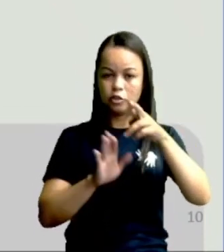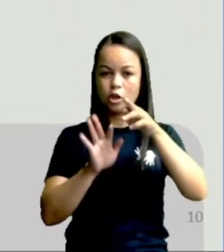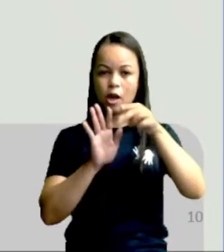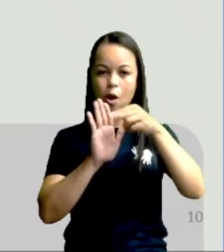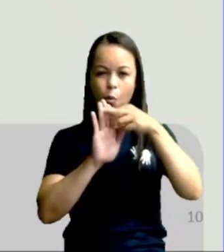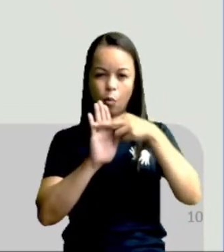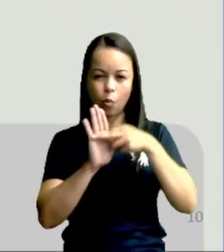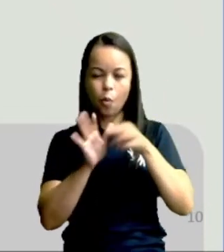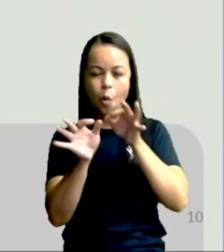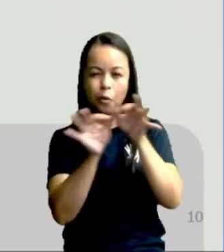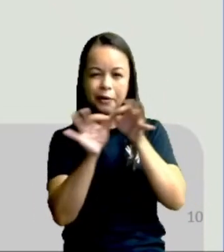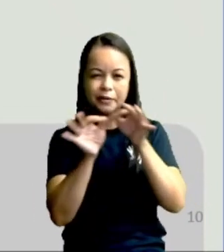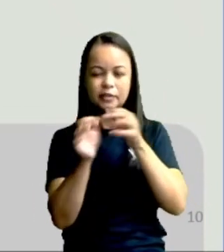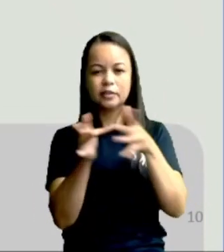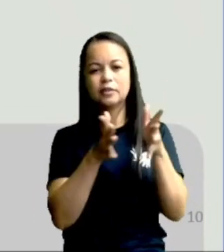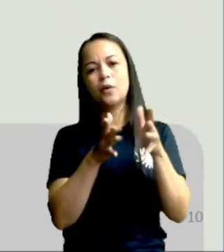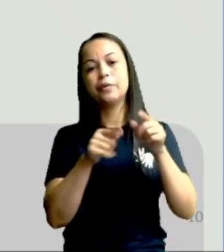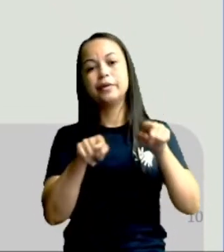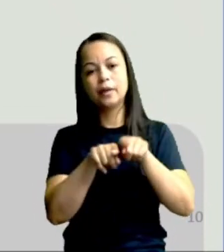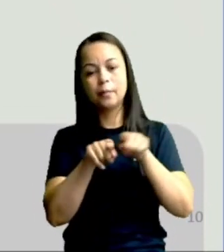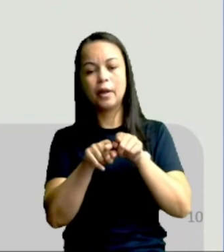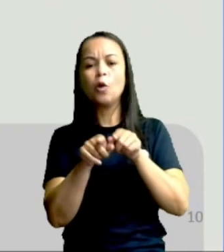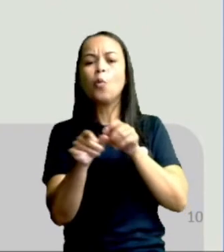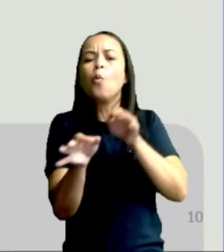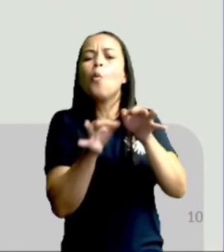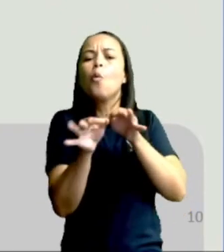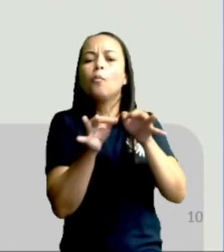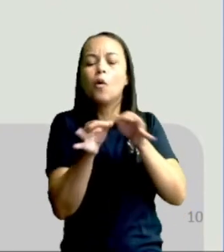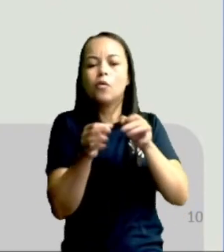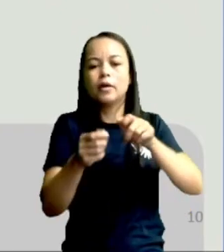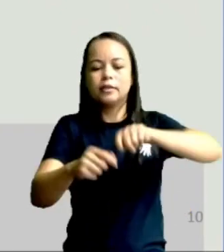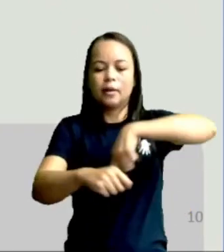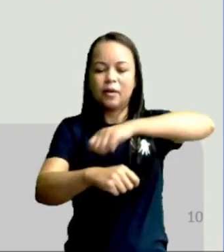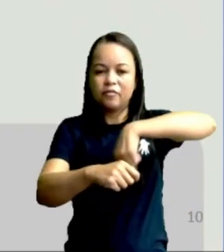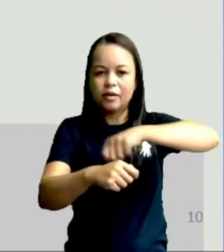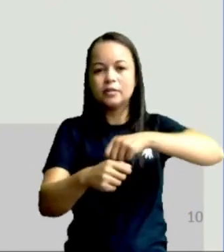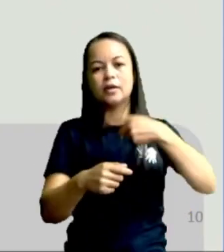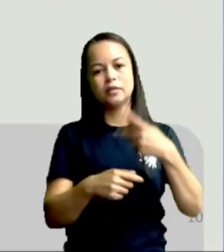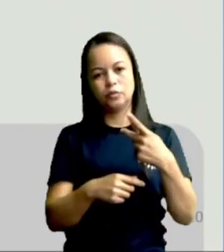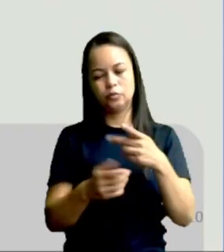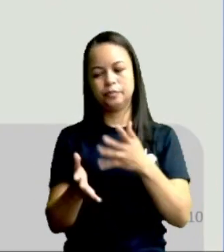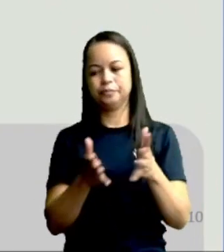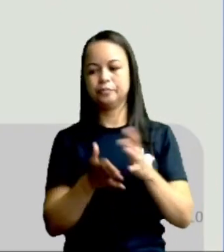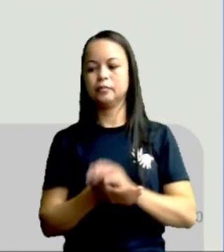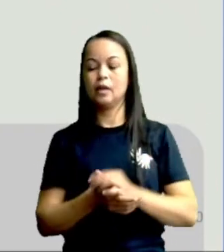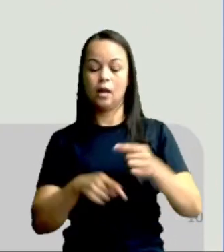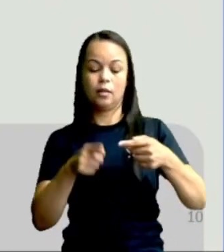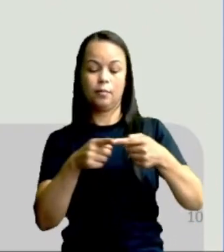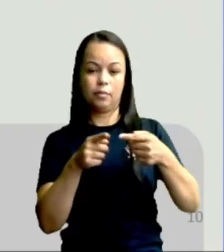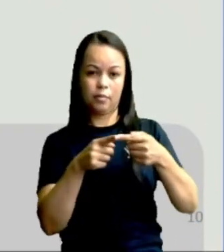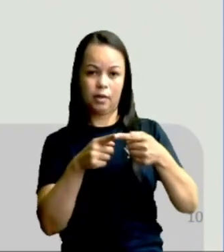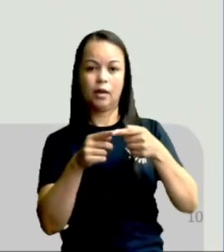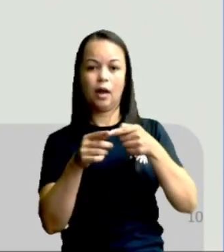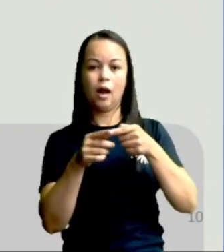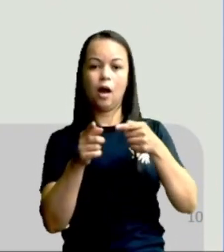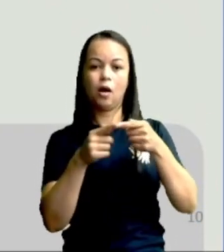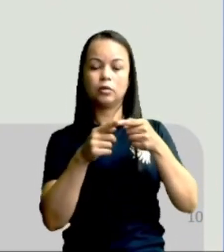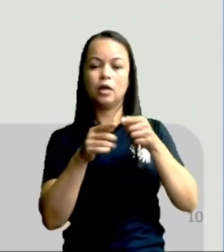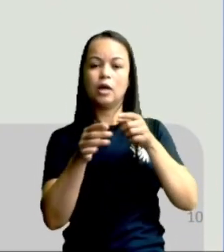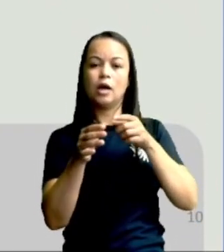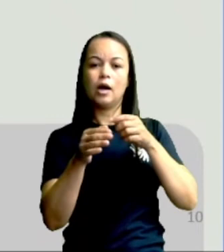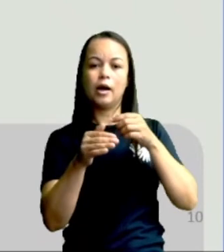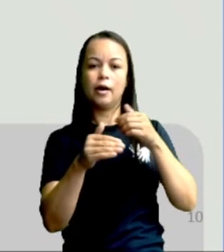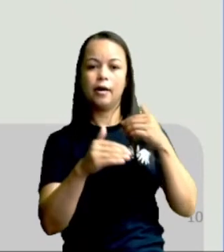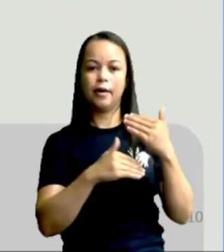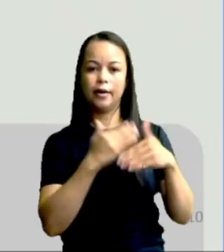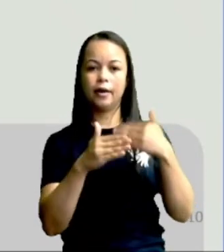gente. Você também pode utilizar figuras que vão enriquecer sua receita. Na primeira parte, na qual se encontram